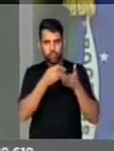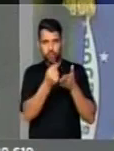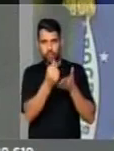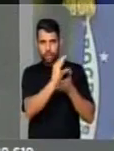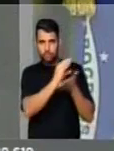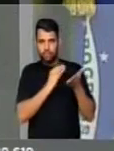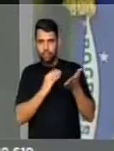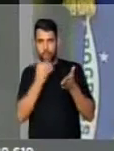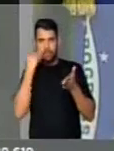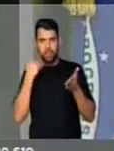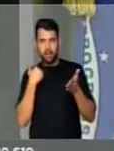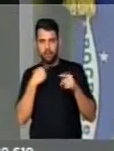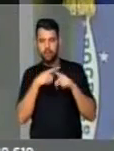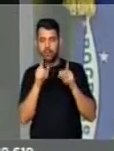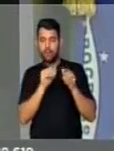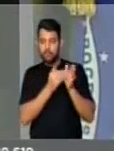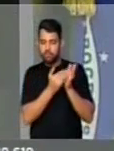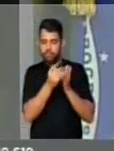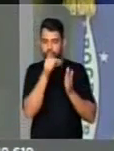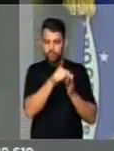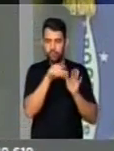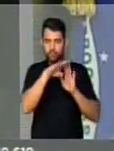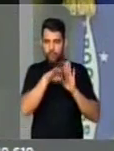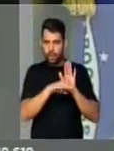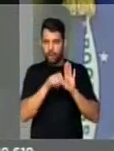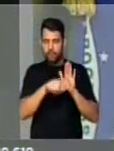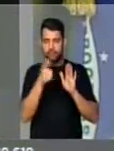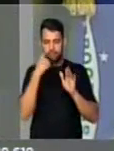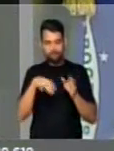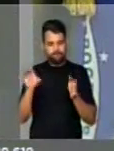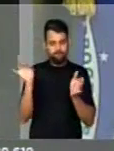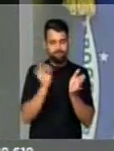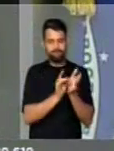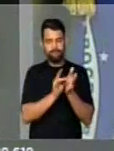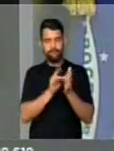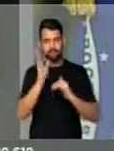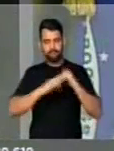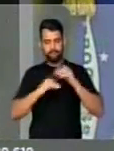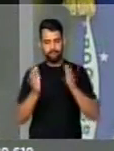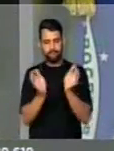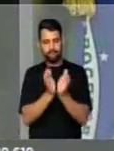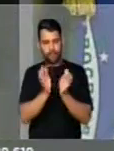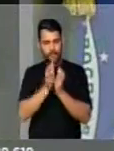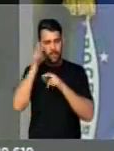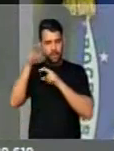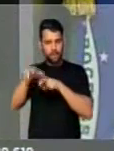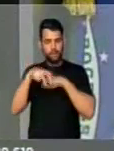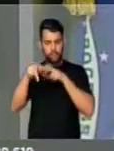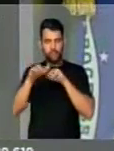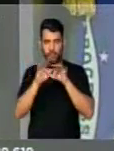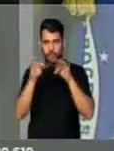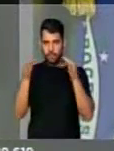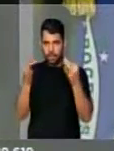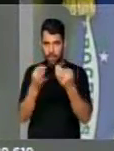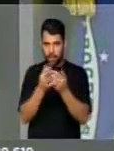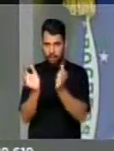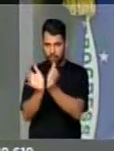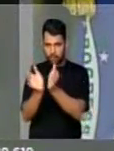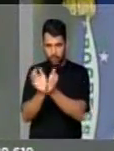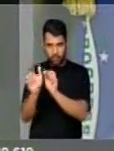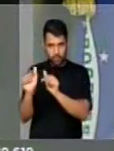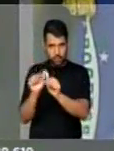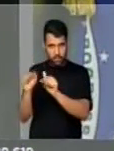atividades. E a partir deste programa consolidou-se a categoria de agricultor familiar, que